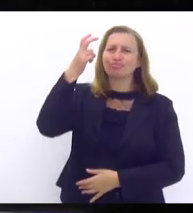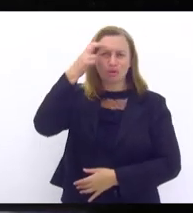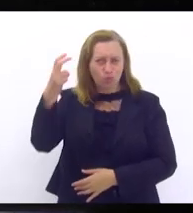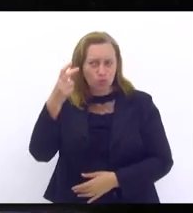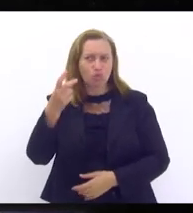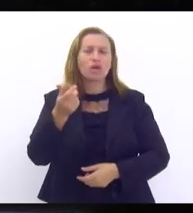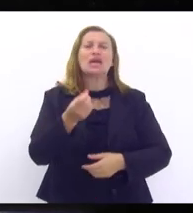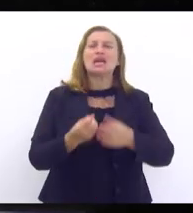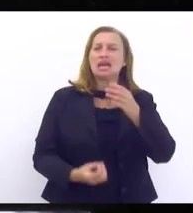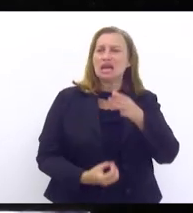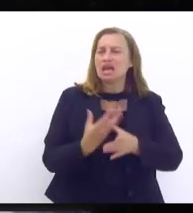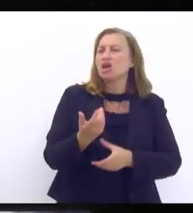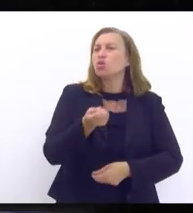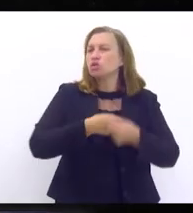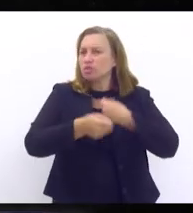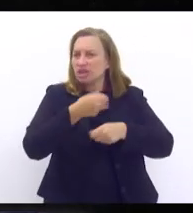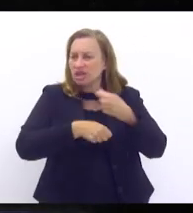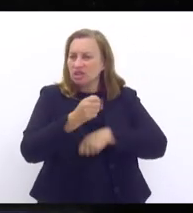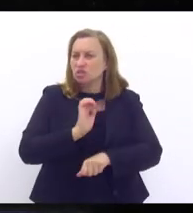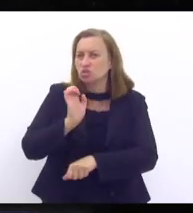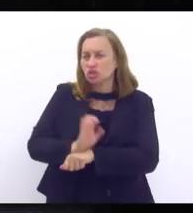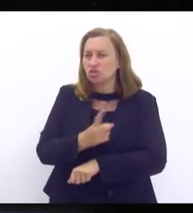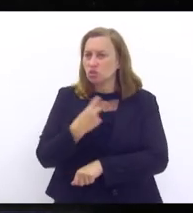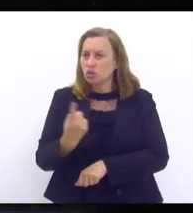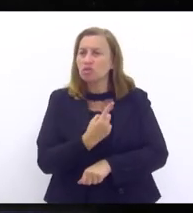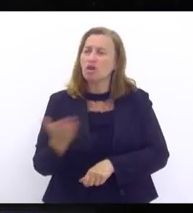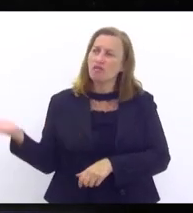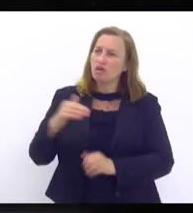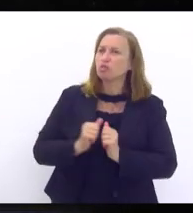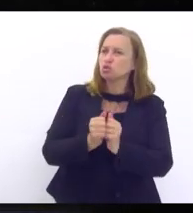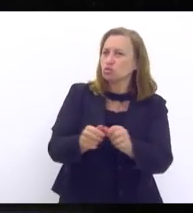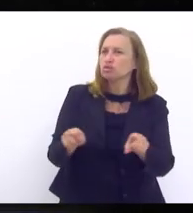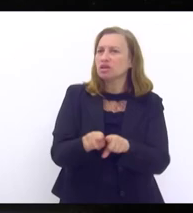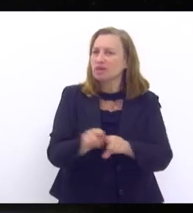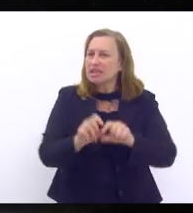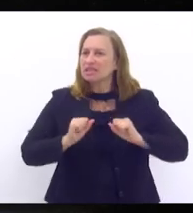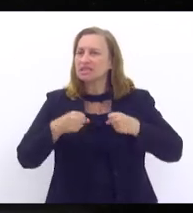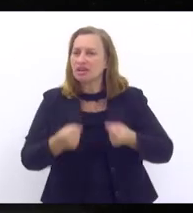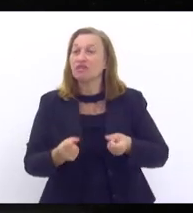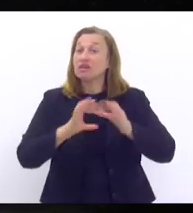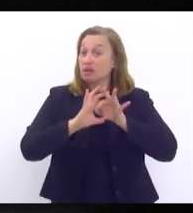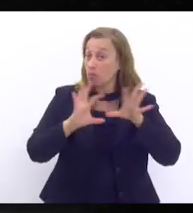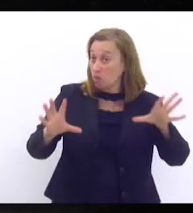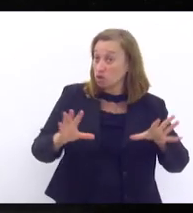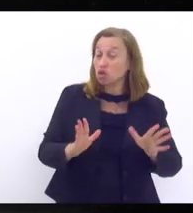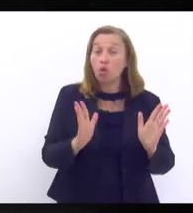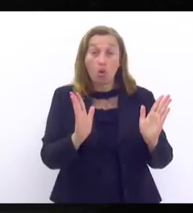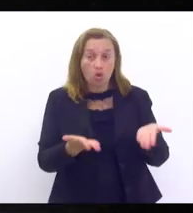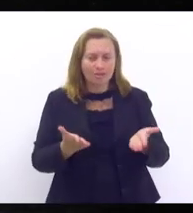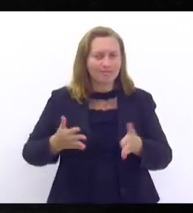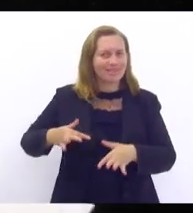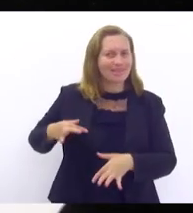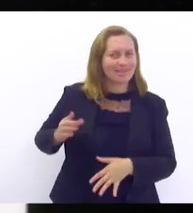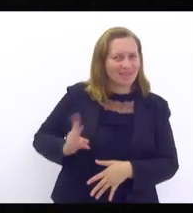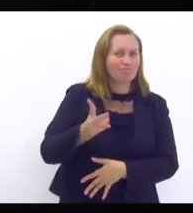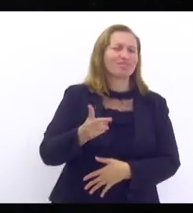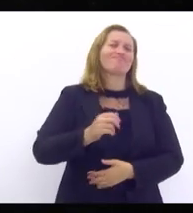economia criativa do nosso Estado. E vamos juntos também na defesa da democracia, hoje e